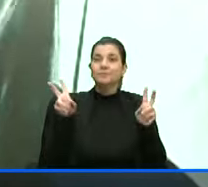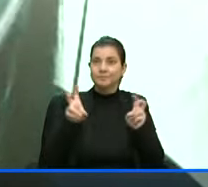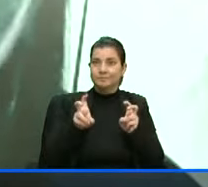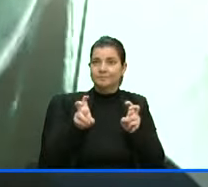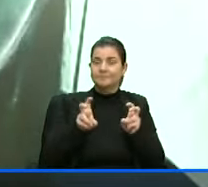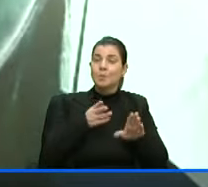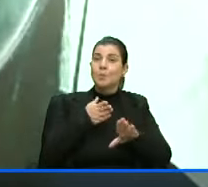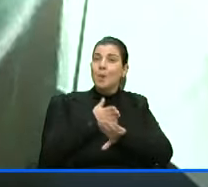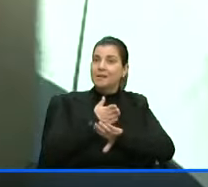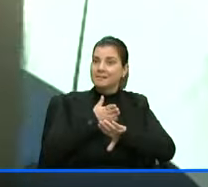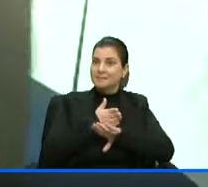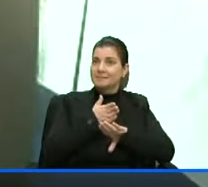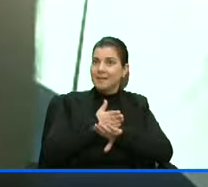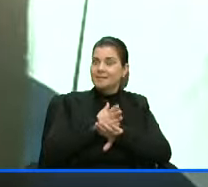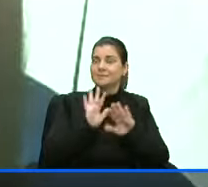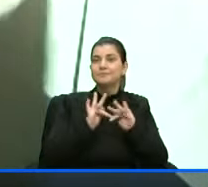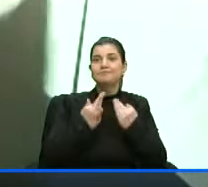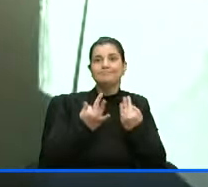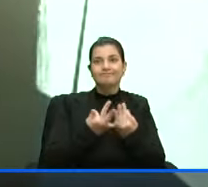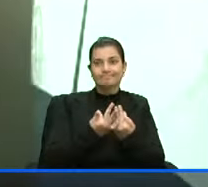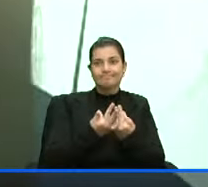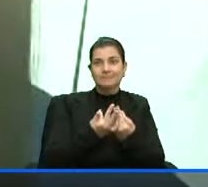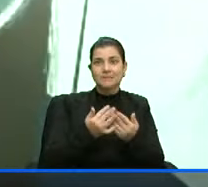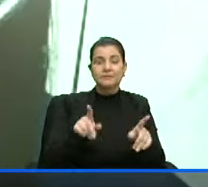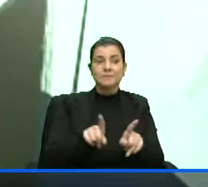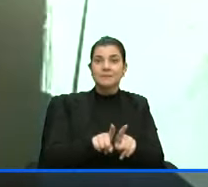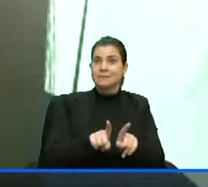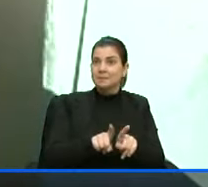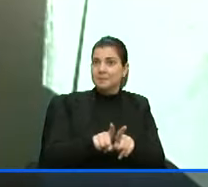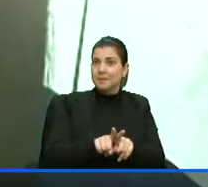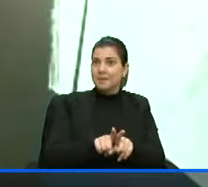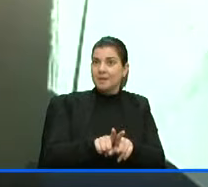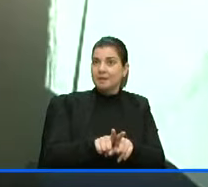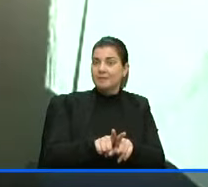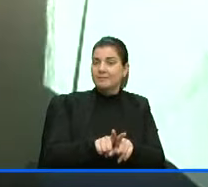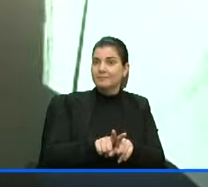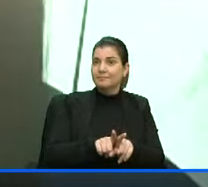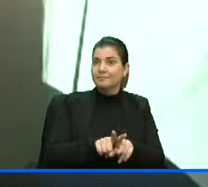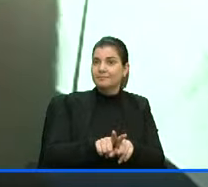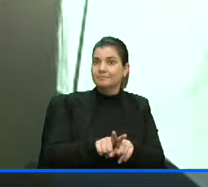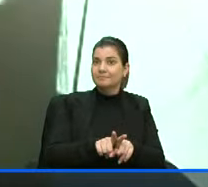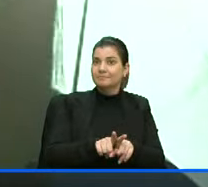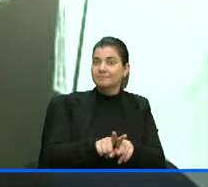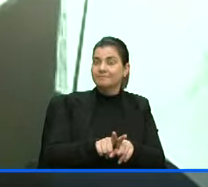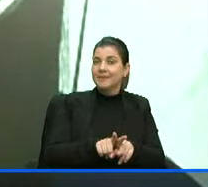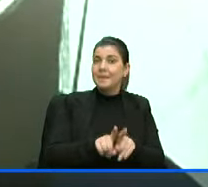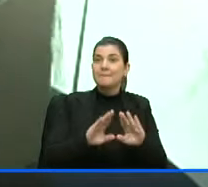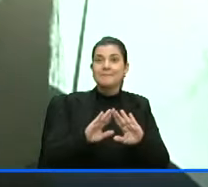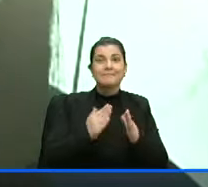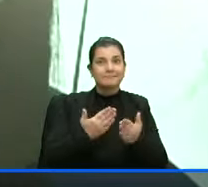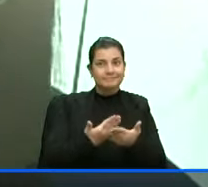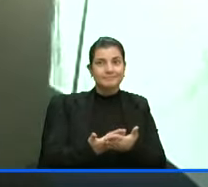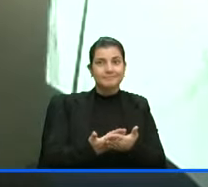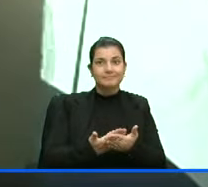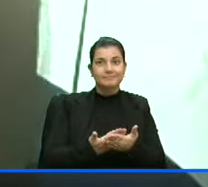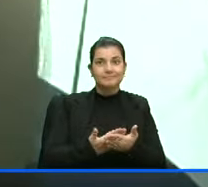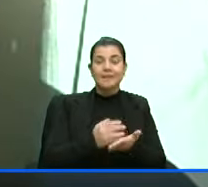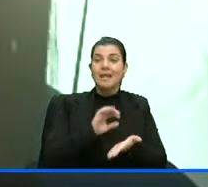o acesso às famílias também poderem ser pela escola,